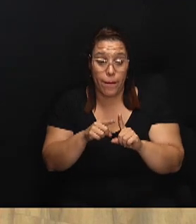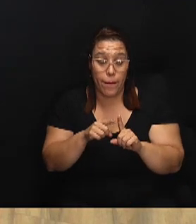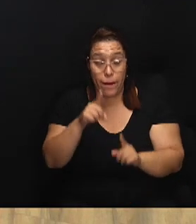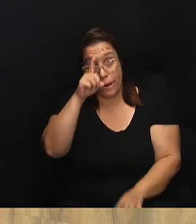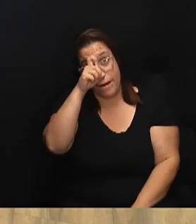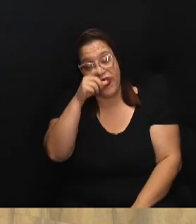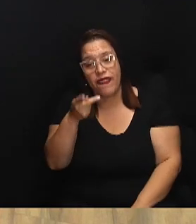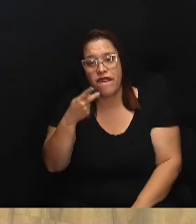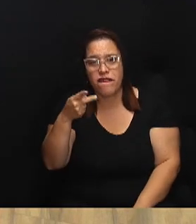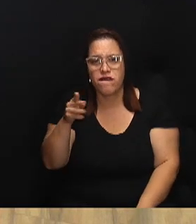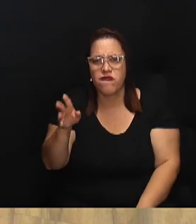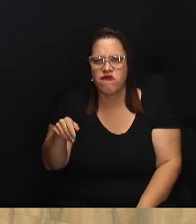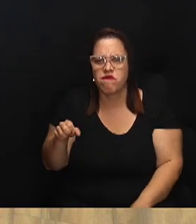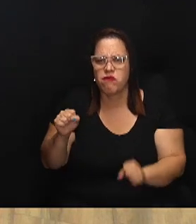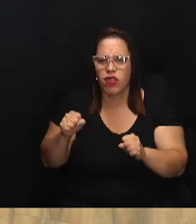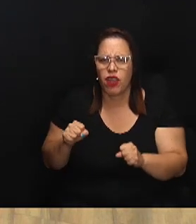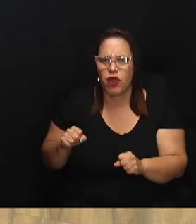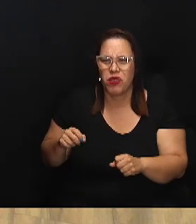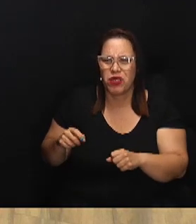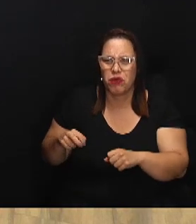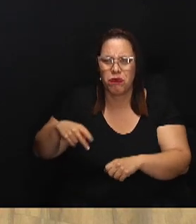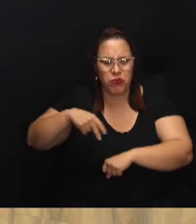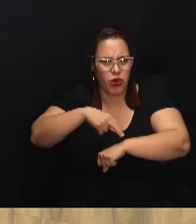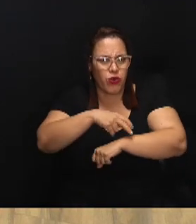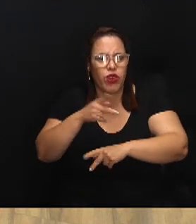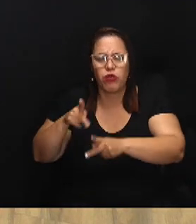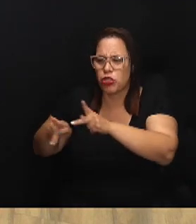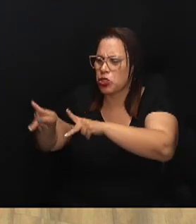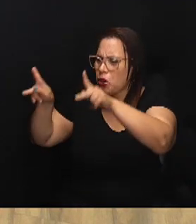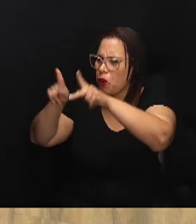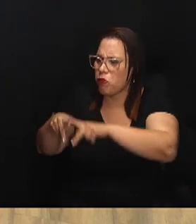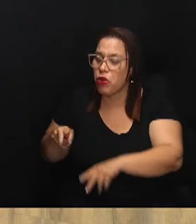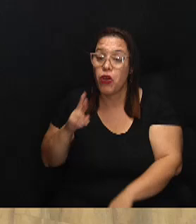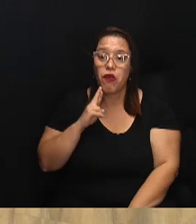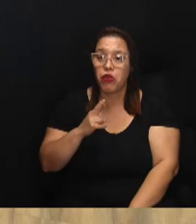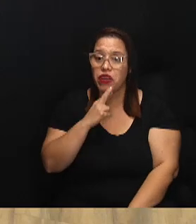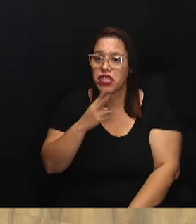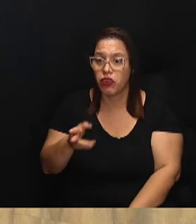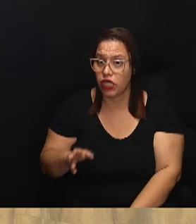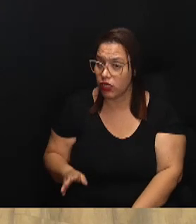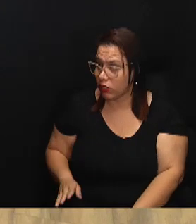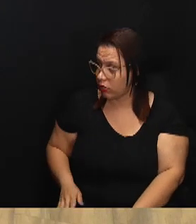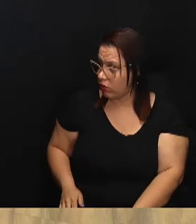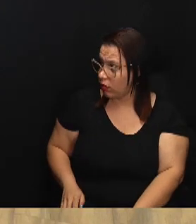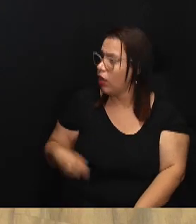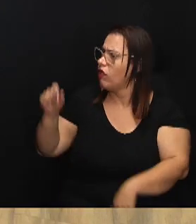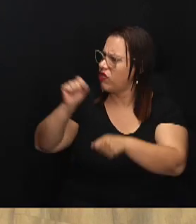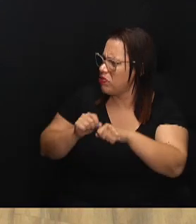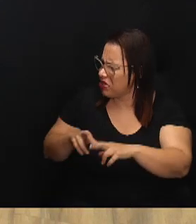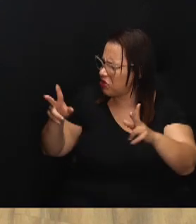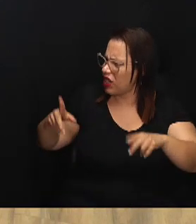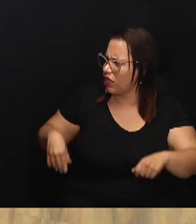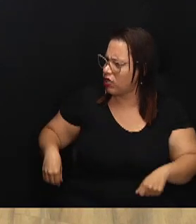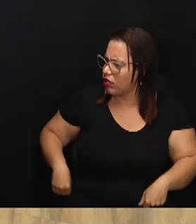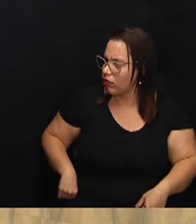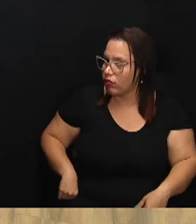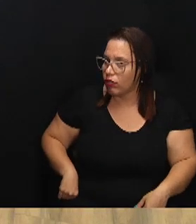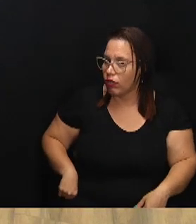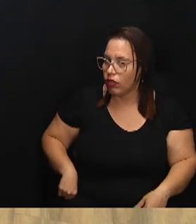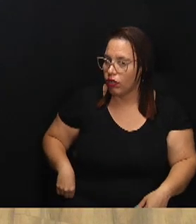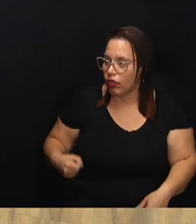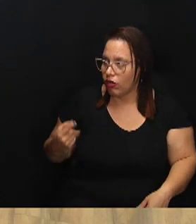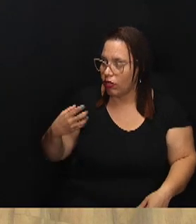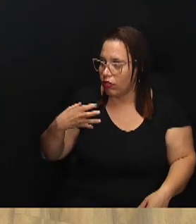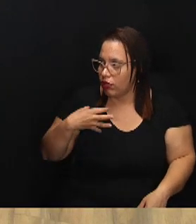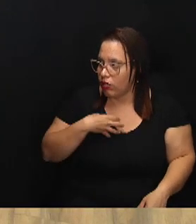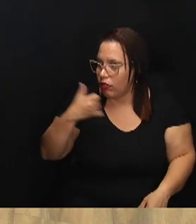fala, poxa, você precisa dar uma volta, vai no shopping, vai num restaurante, vai fazer alguma coisa. Qual que é o primeiro sentimento quando